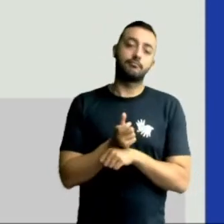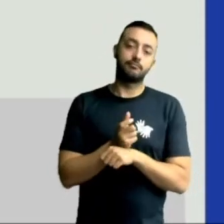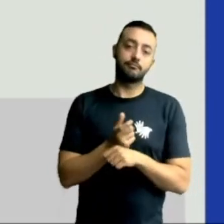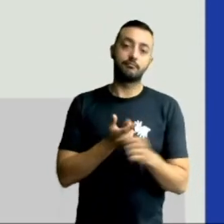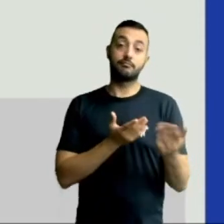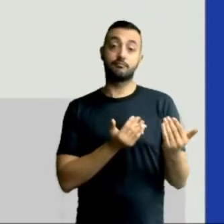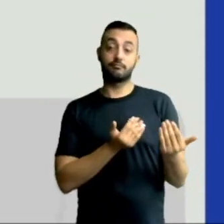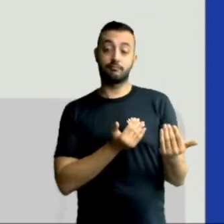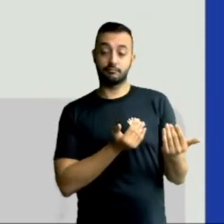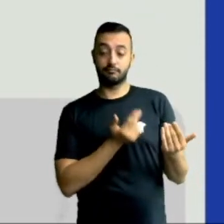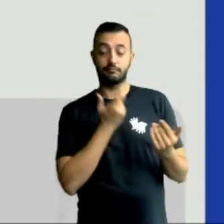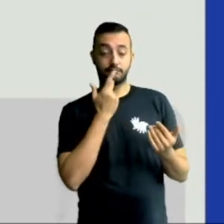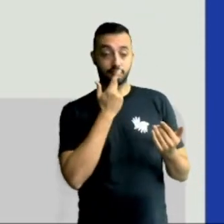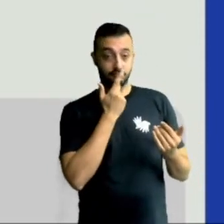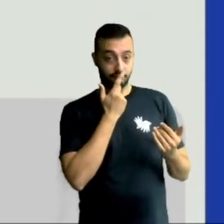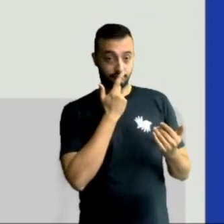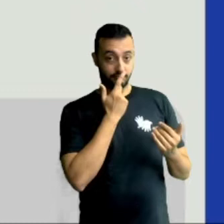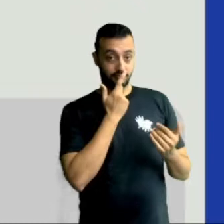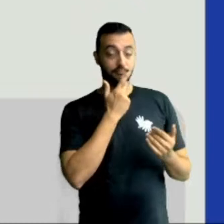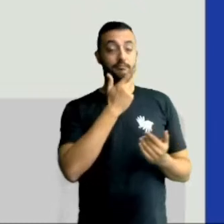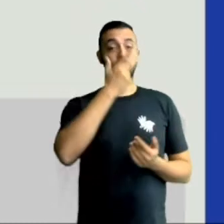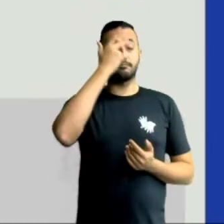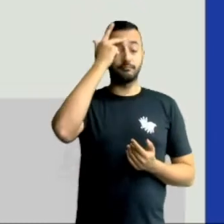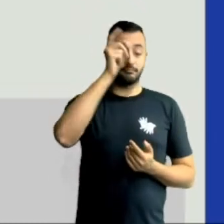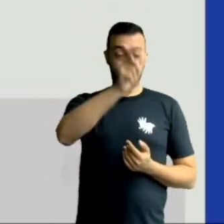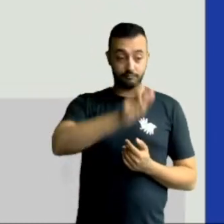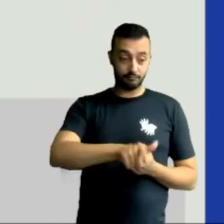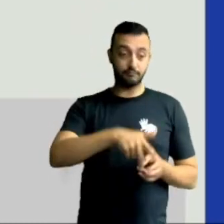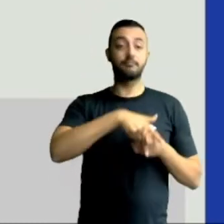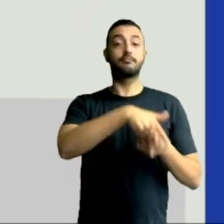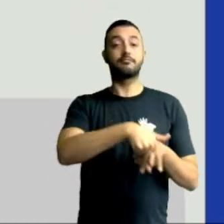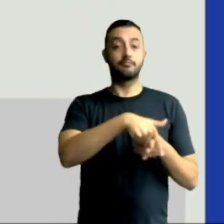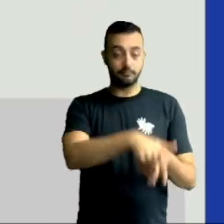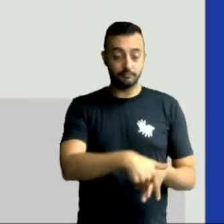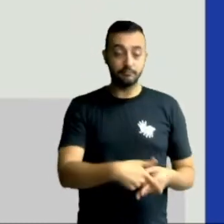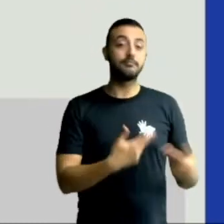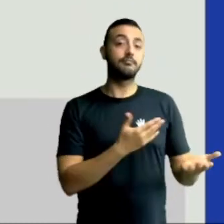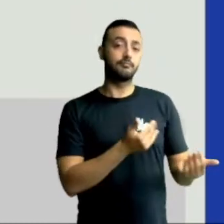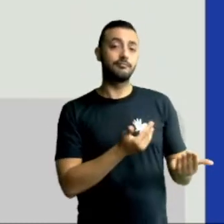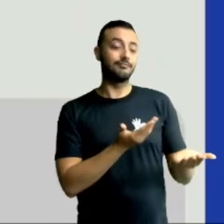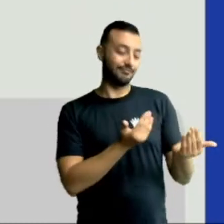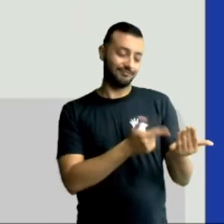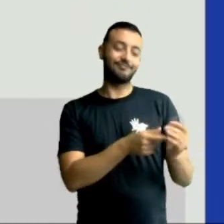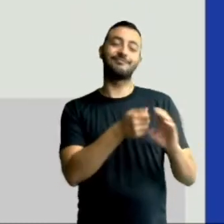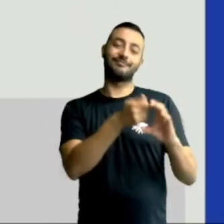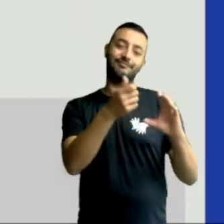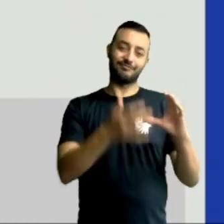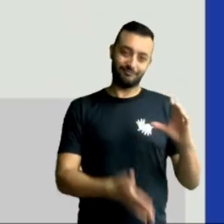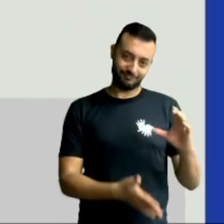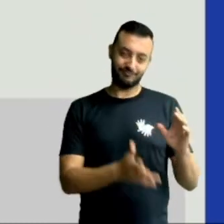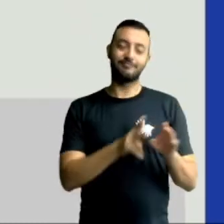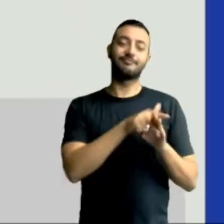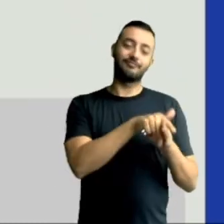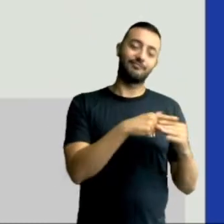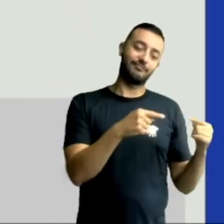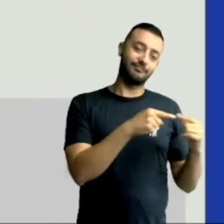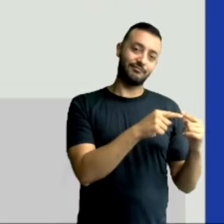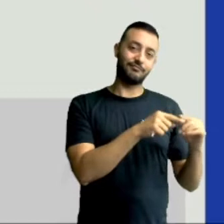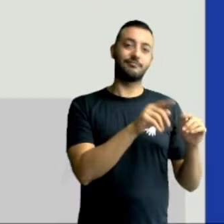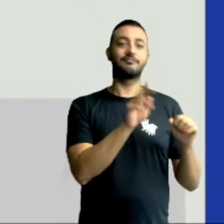ó, quando ela diz cavaleiro, jovem. Então, jovem aí é uma característica de cavaleiro,